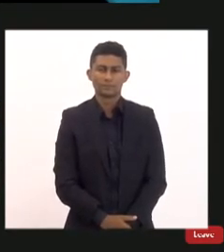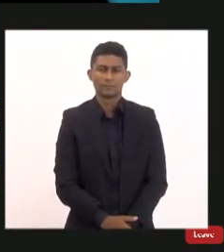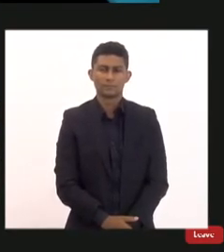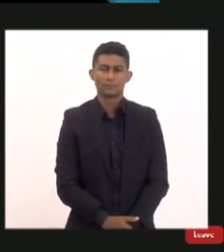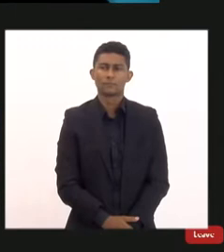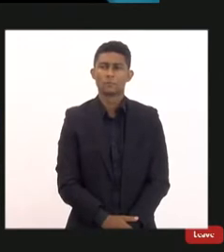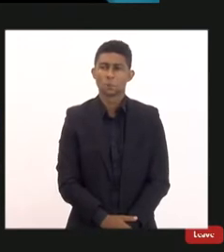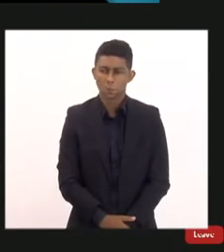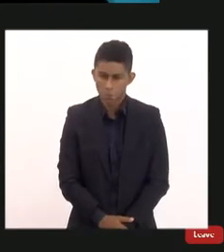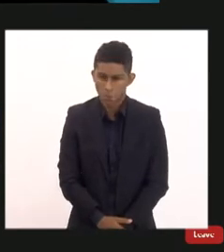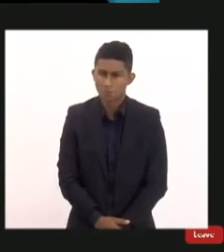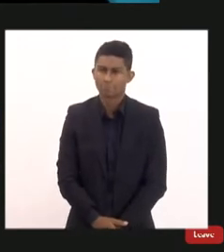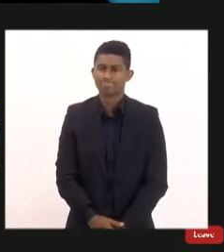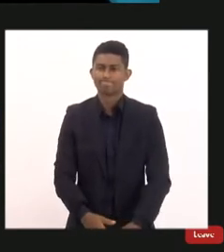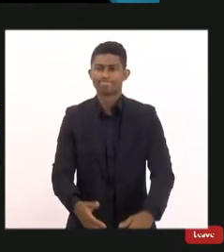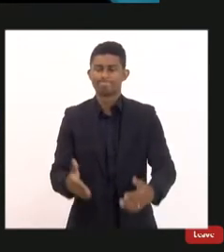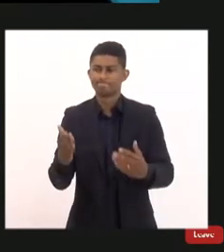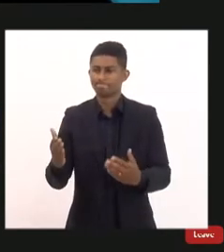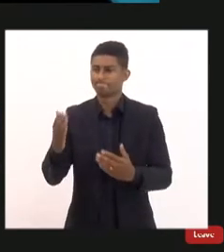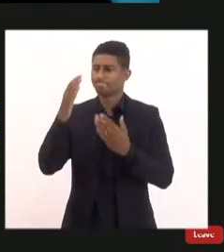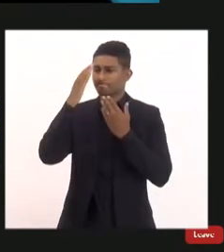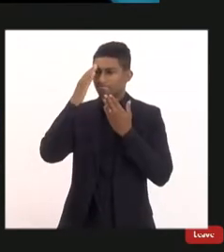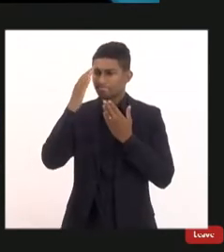Muito obrigado, doutor Rodrigo.